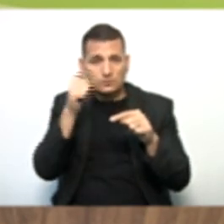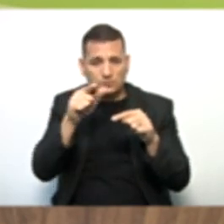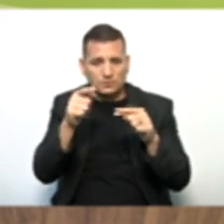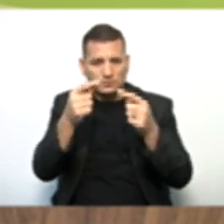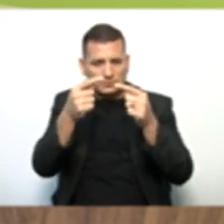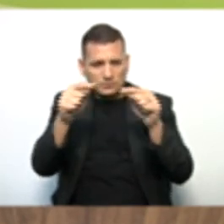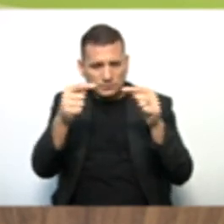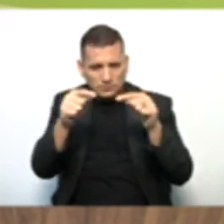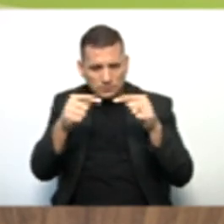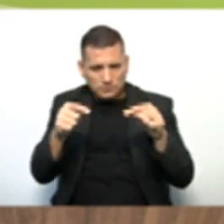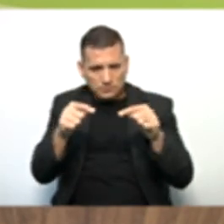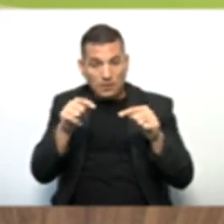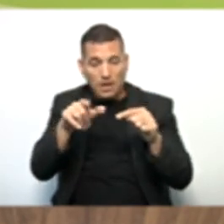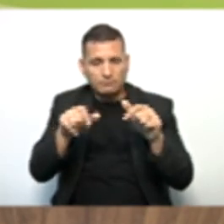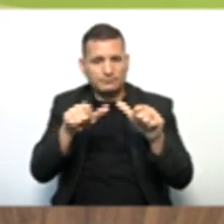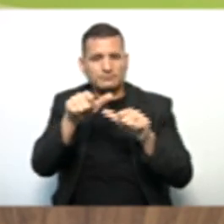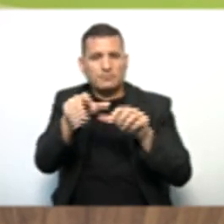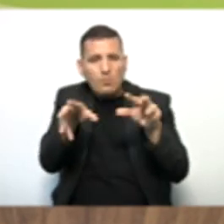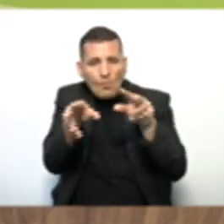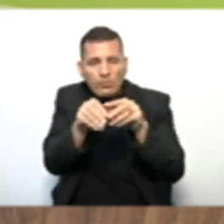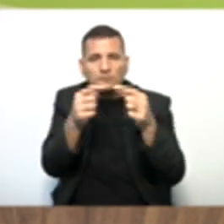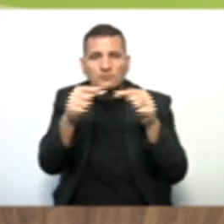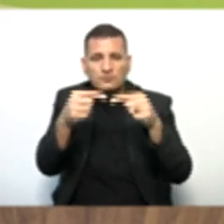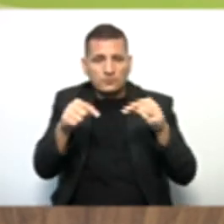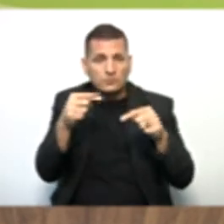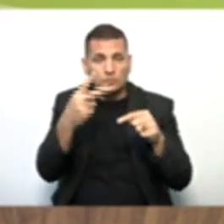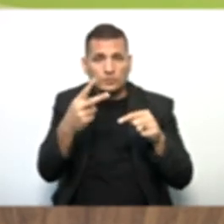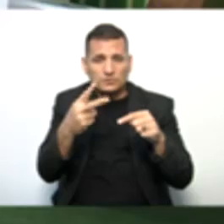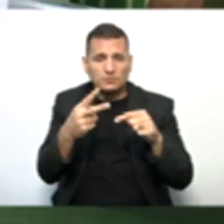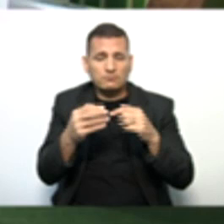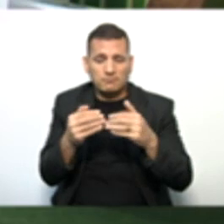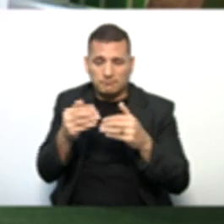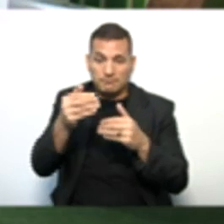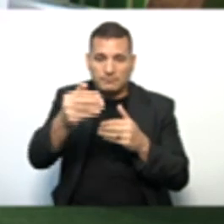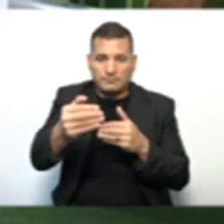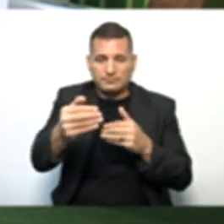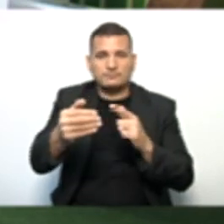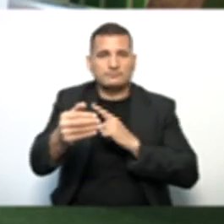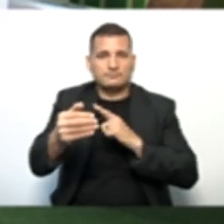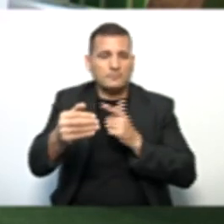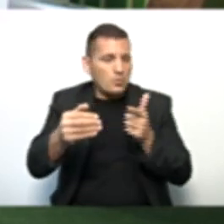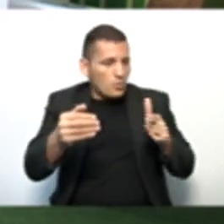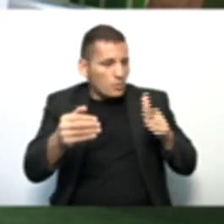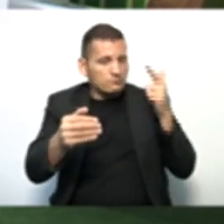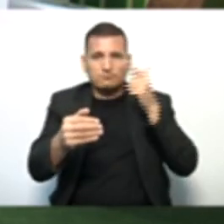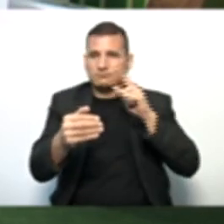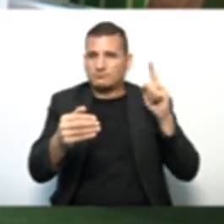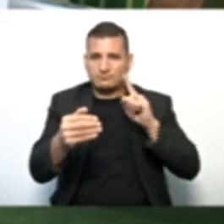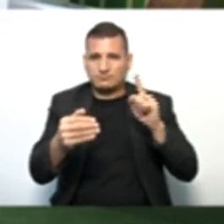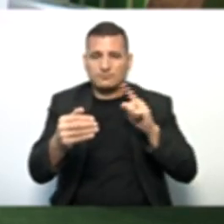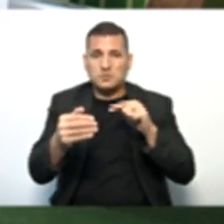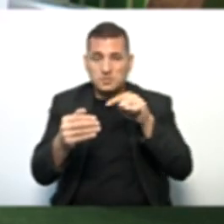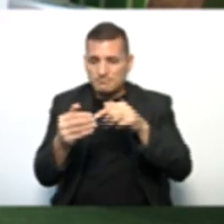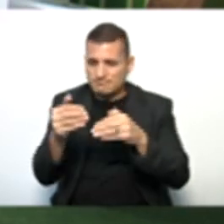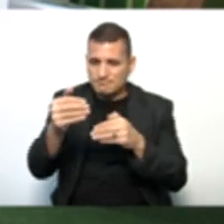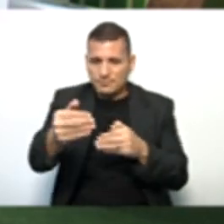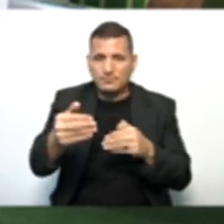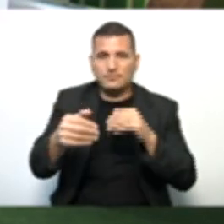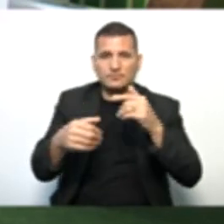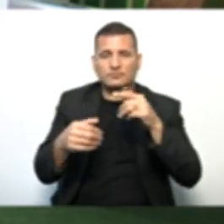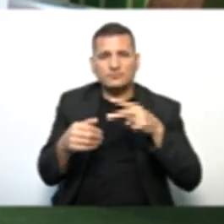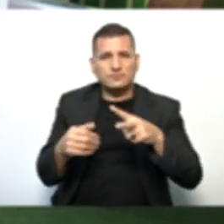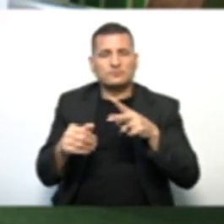linhas em 2 linhas, você... Com certeza, está um passo na frente dos outros que não conseguem fazer a mesma coisa. Então, pessoal, sempre